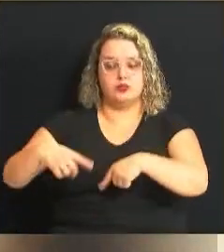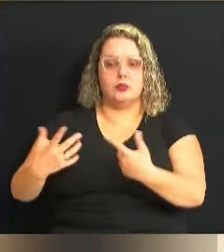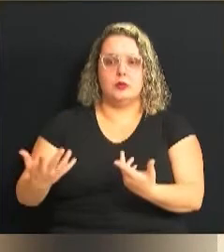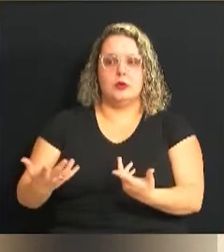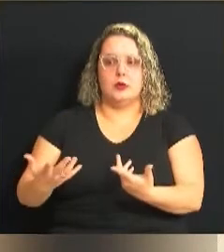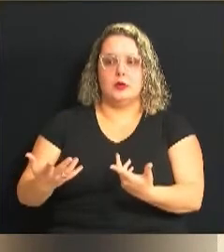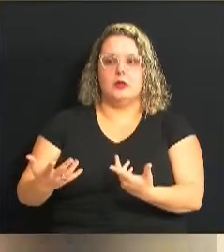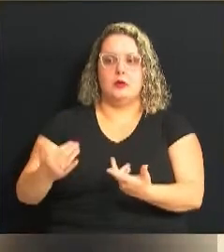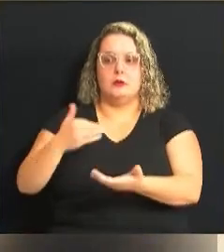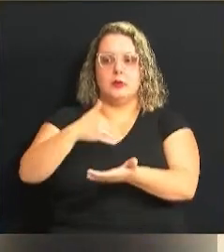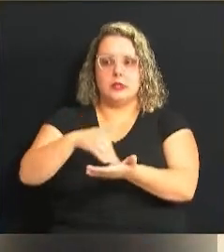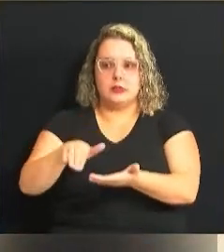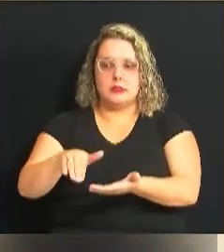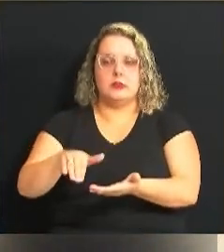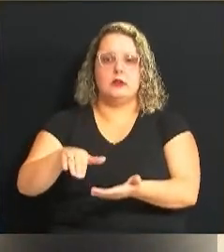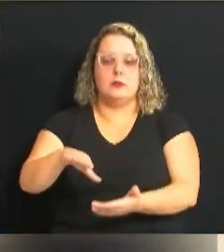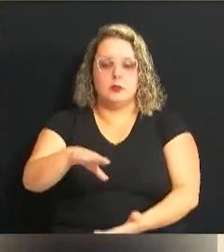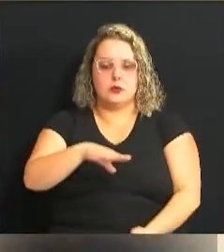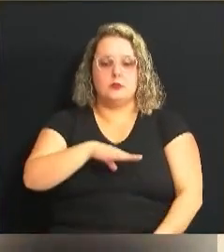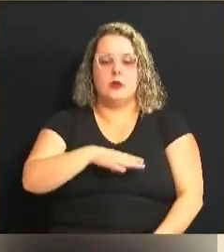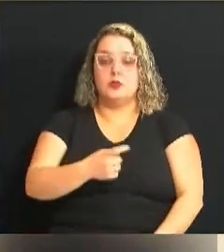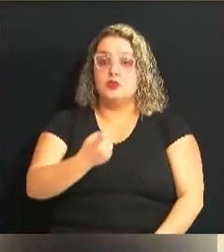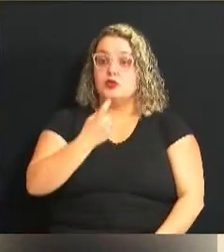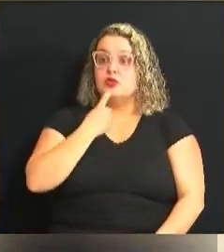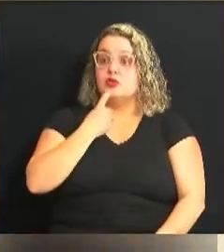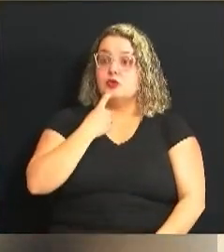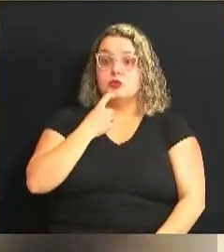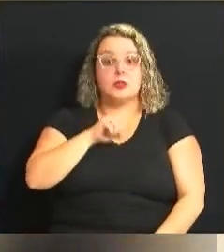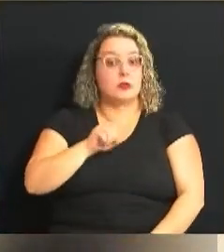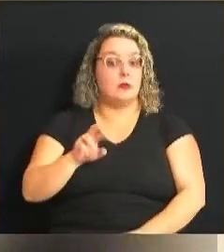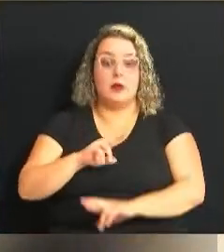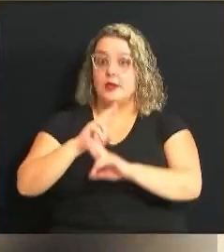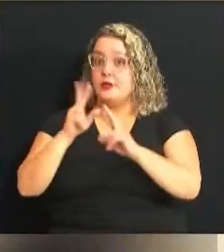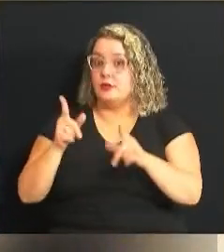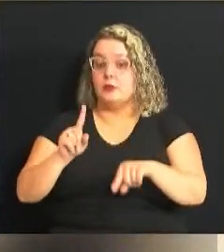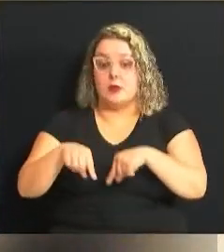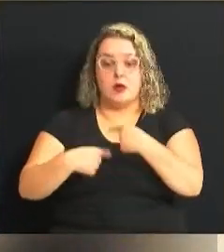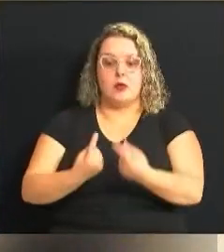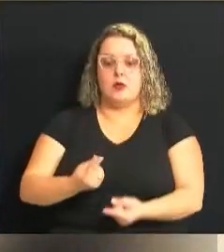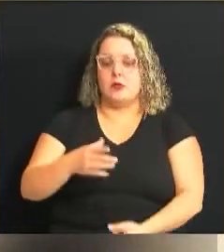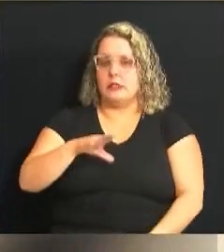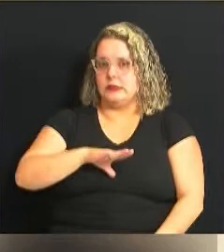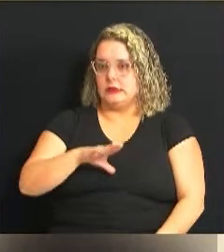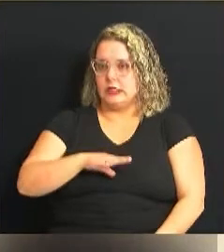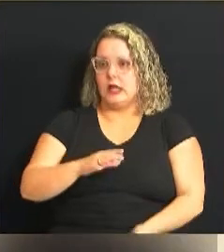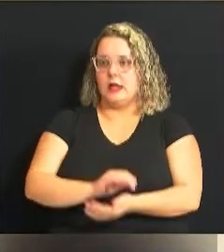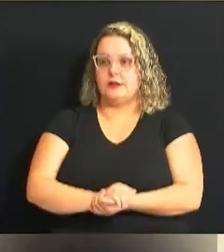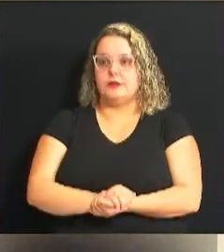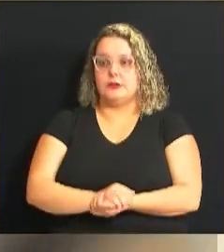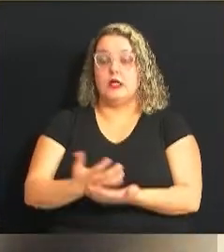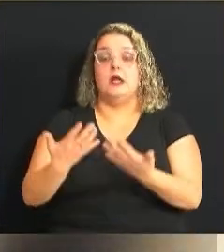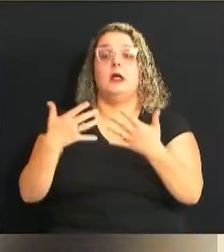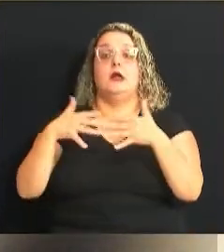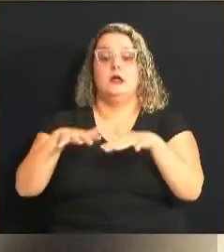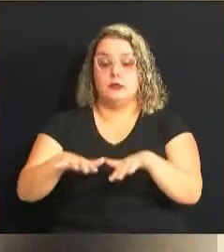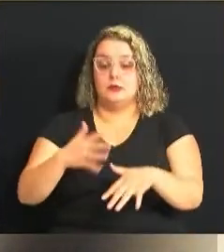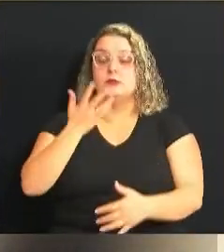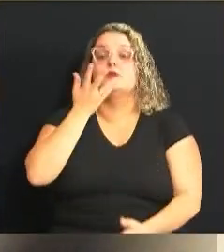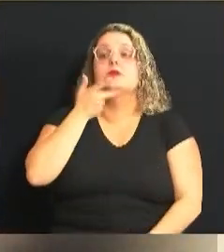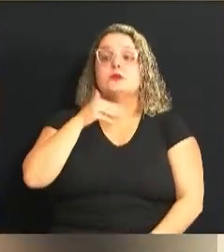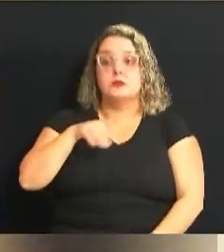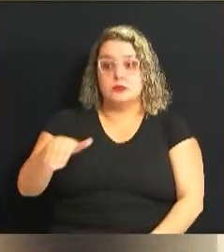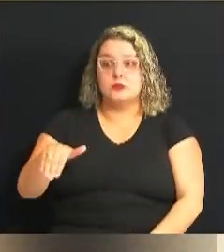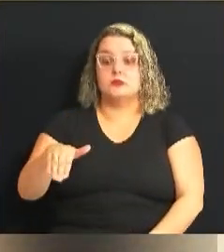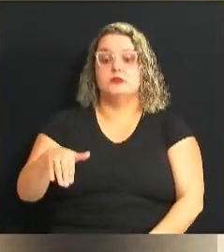desafio para a Secretaria Municipal de Campinas, e que não é diferente para outros municípios, é a inclusão